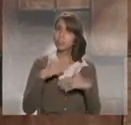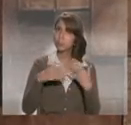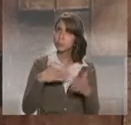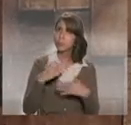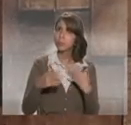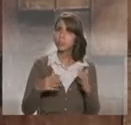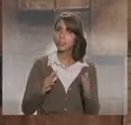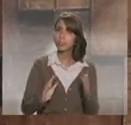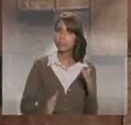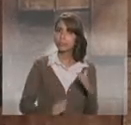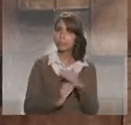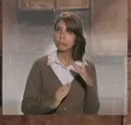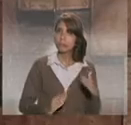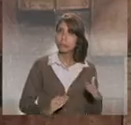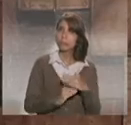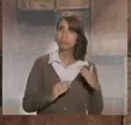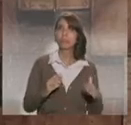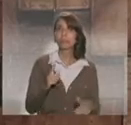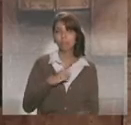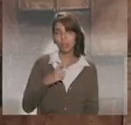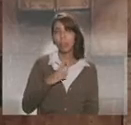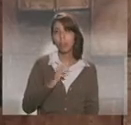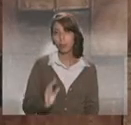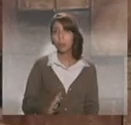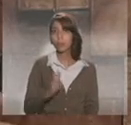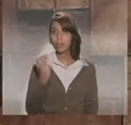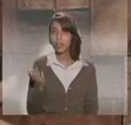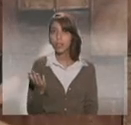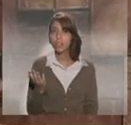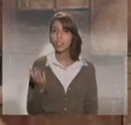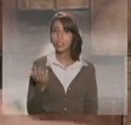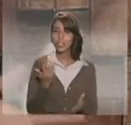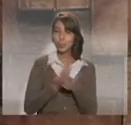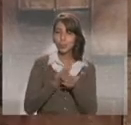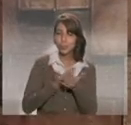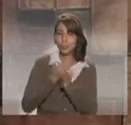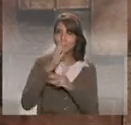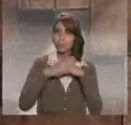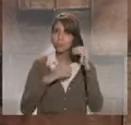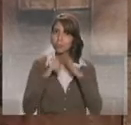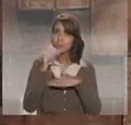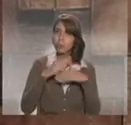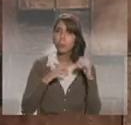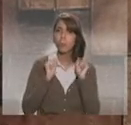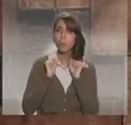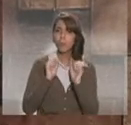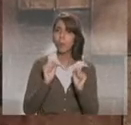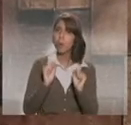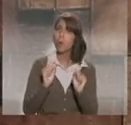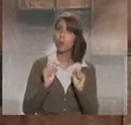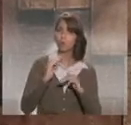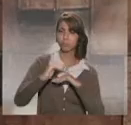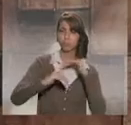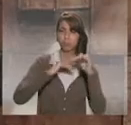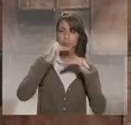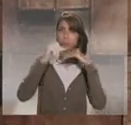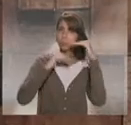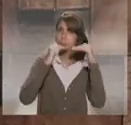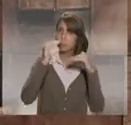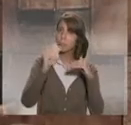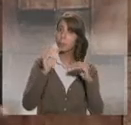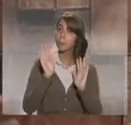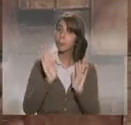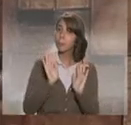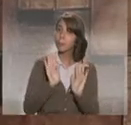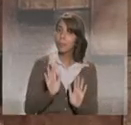nas suas limitações né que o estudo técnico ele pode te levar pra muito mais longe mas têm